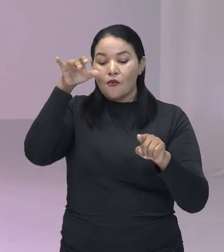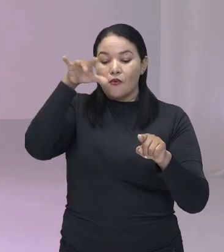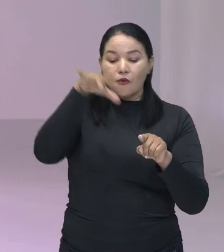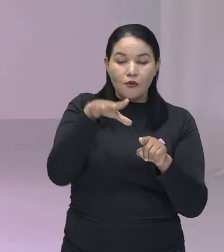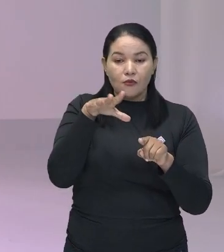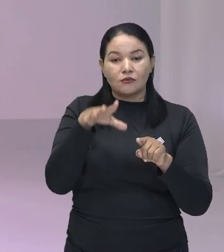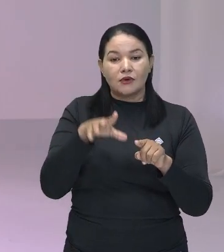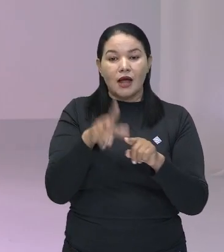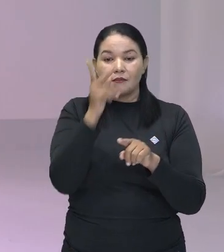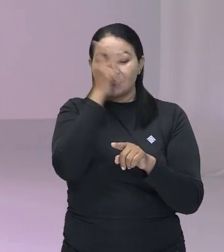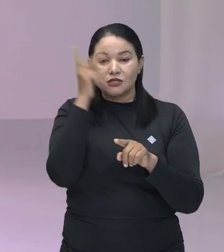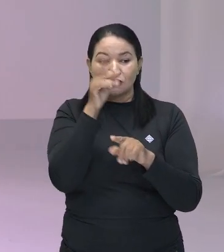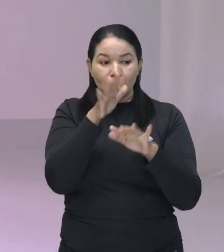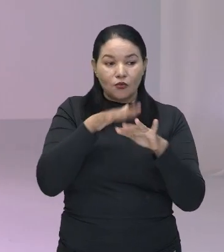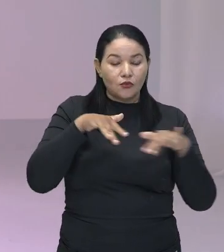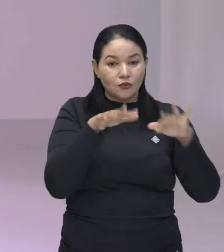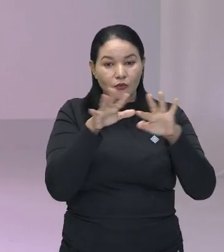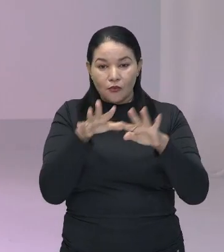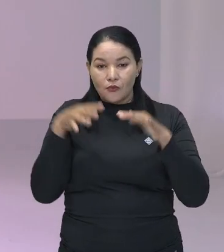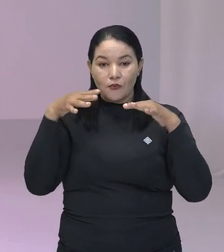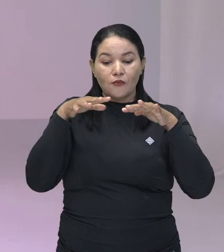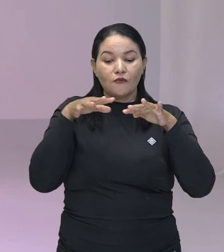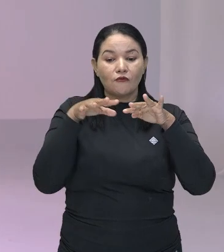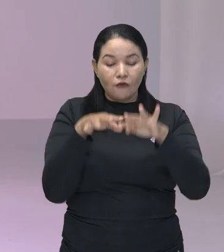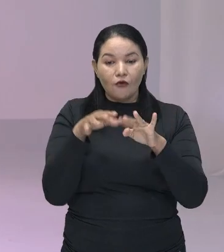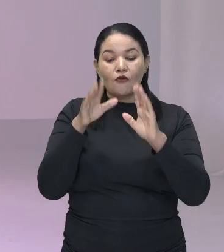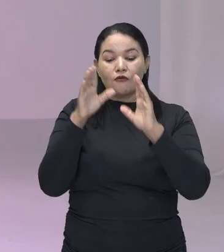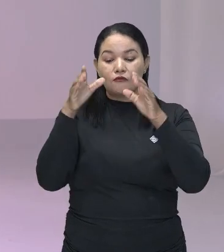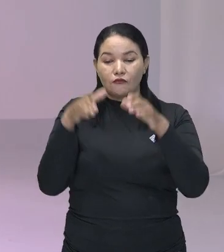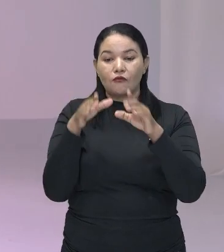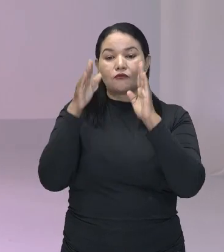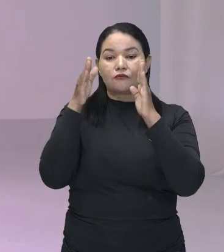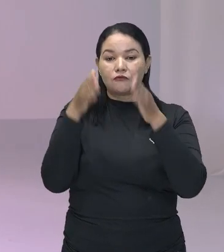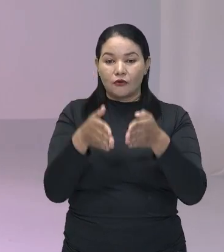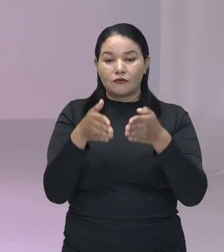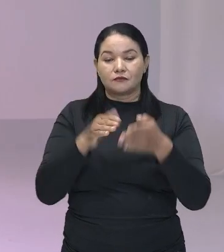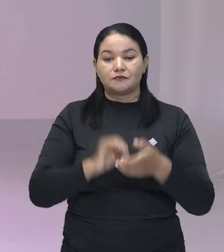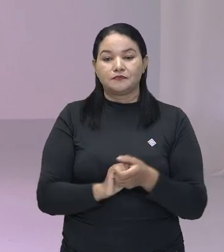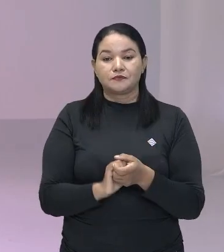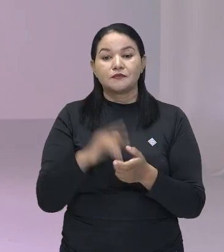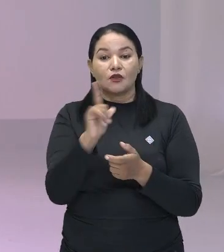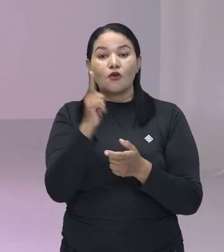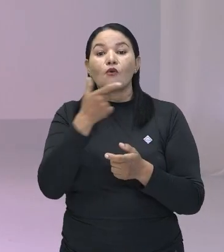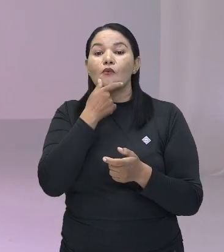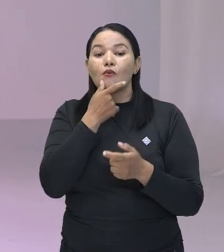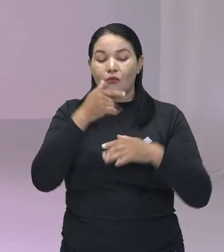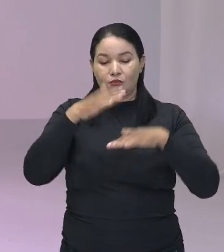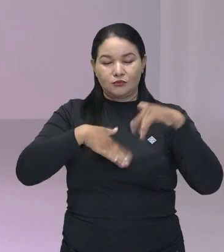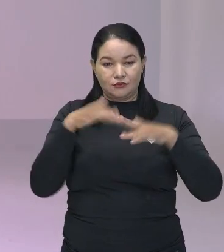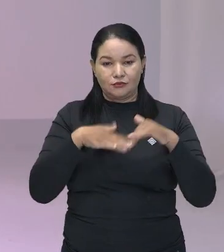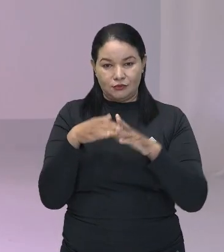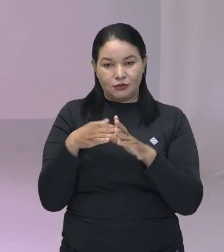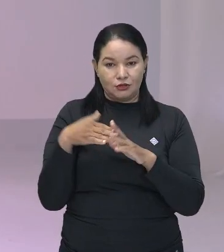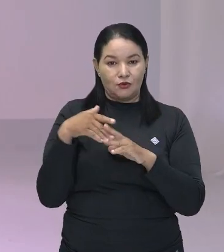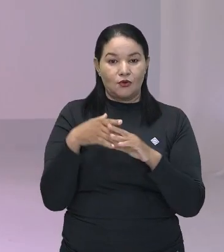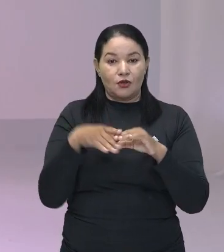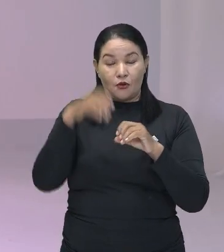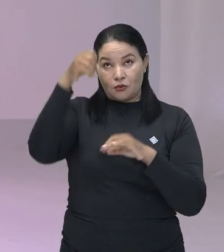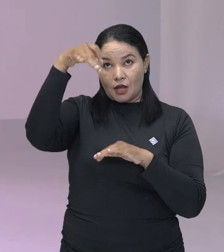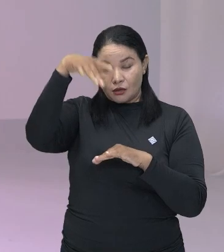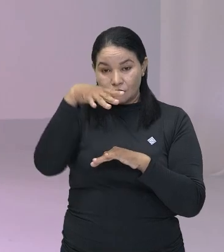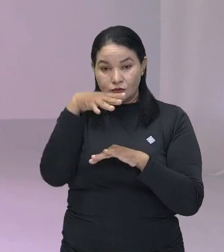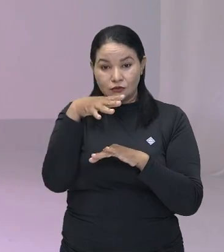plateia automaticamente ela vai olhar para aquele foco de luz. O iluminador